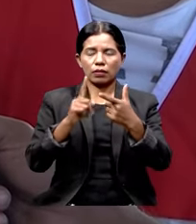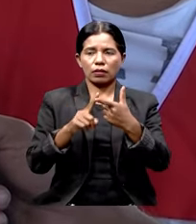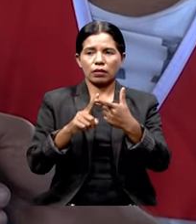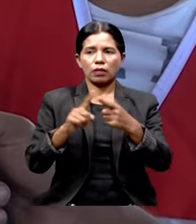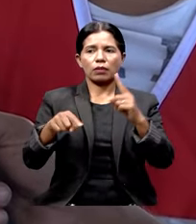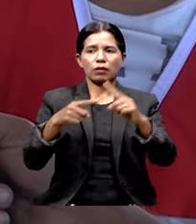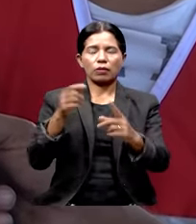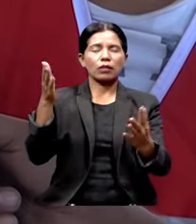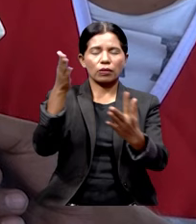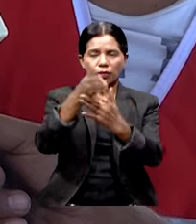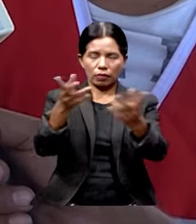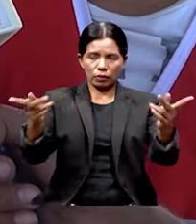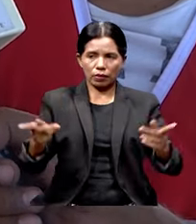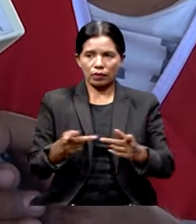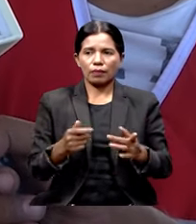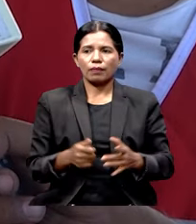engenheiro toque e treino,